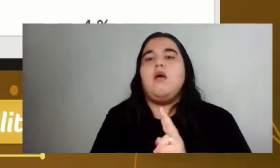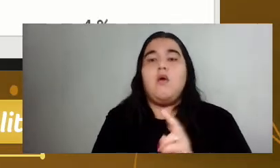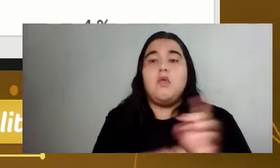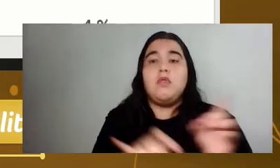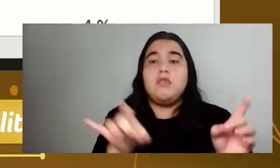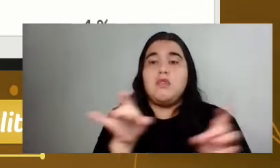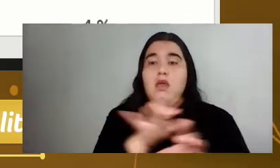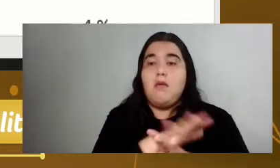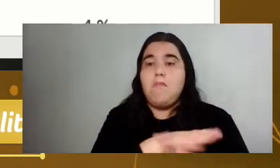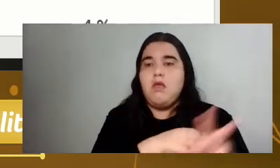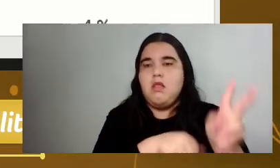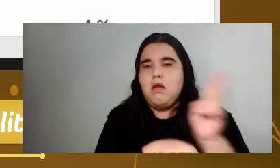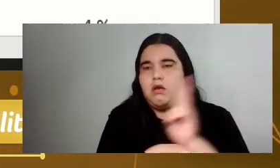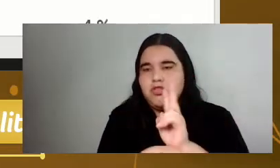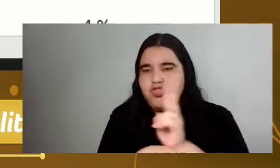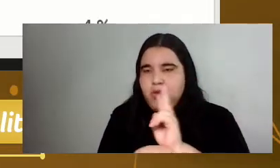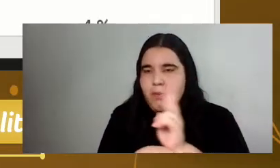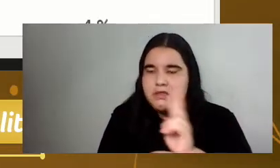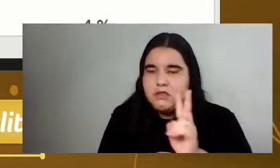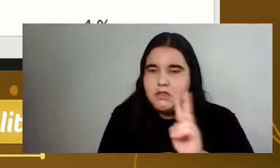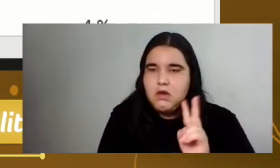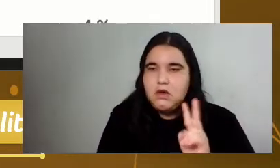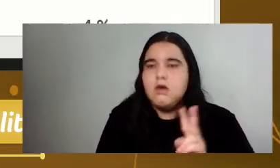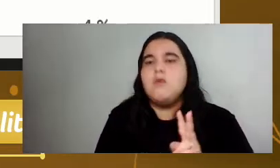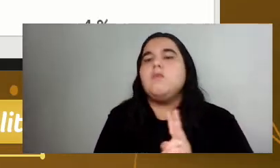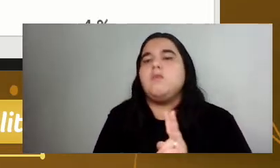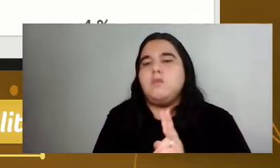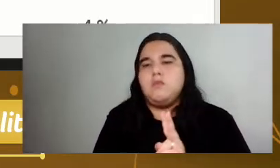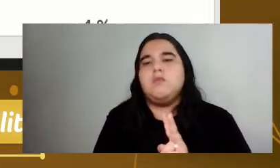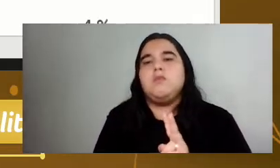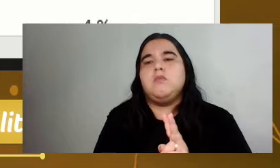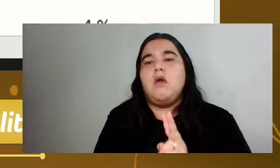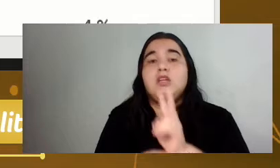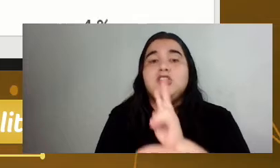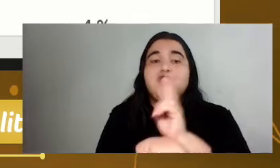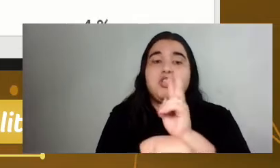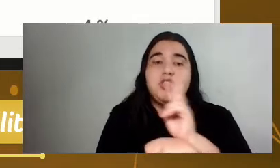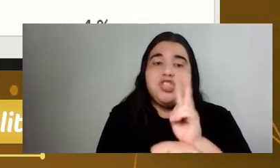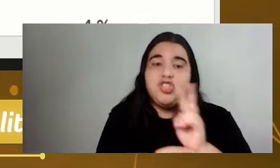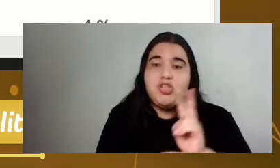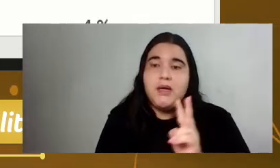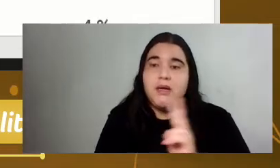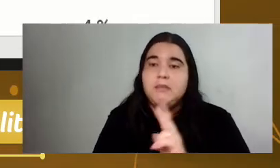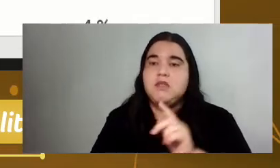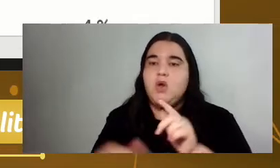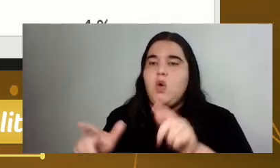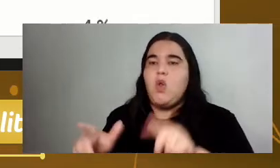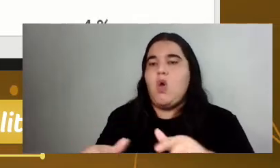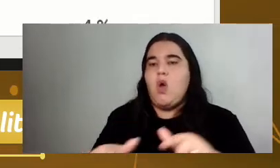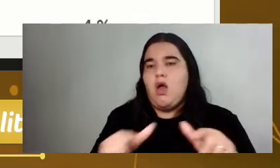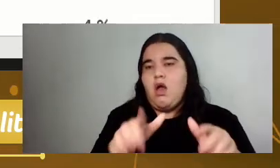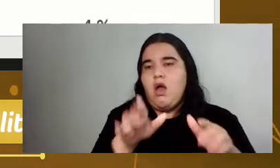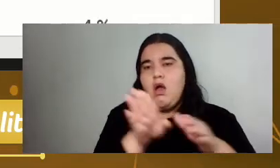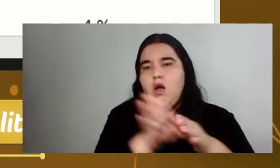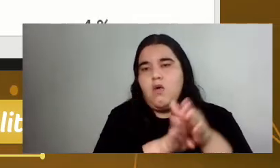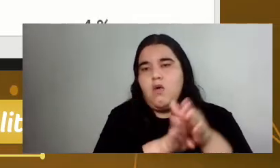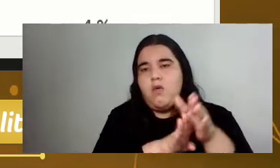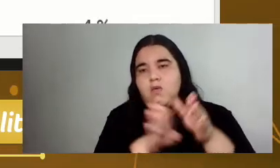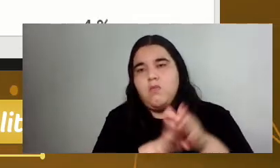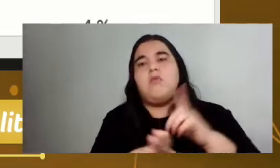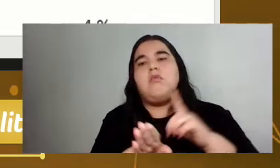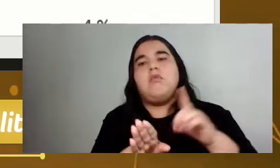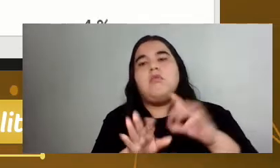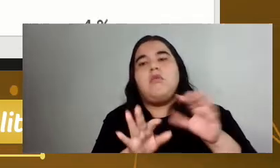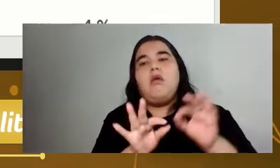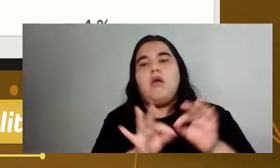consistem basicamente na inspeção no local indicado pelas coordenadas, latitude e longitude,